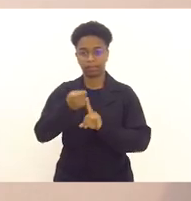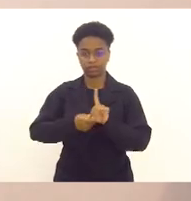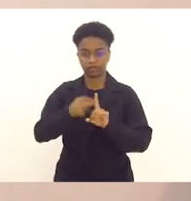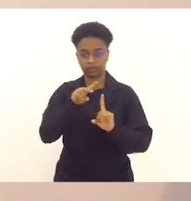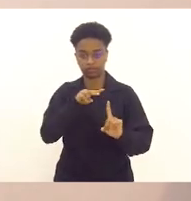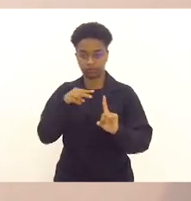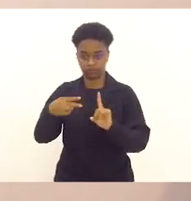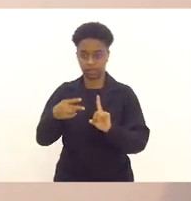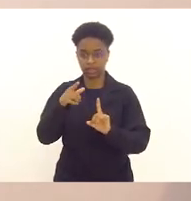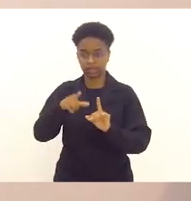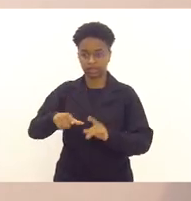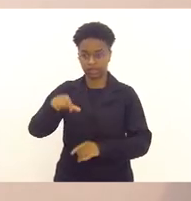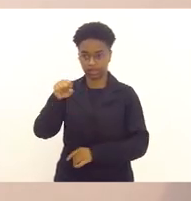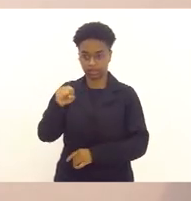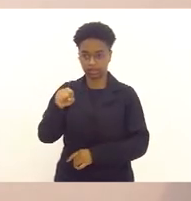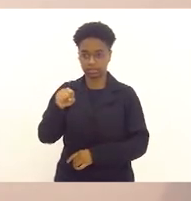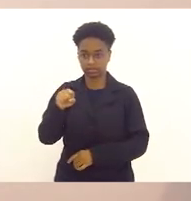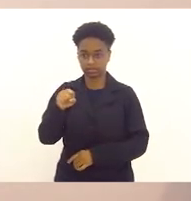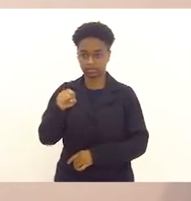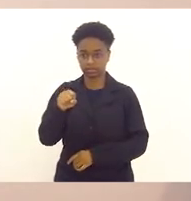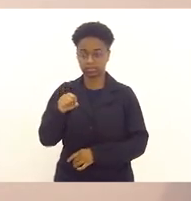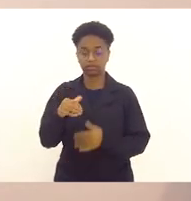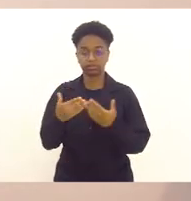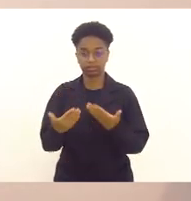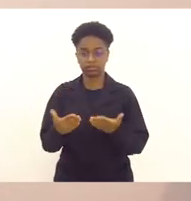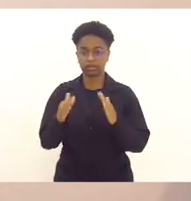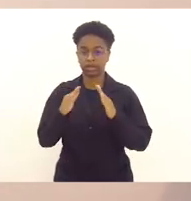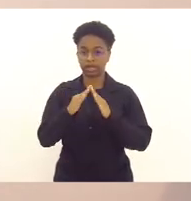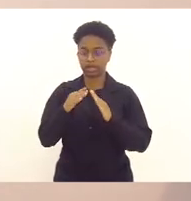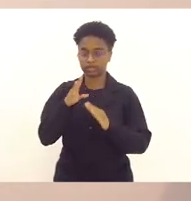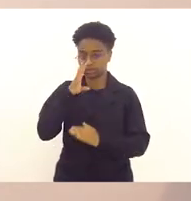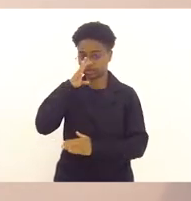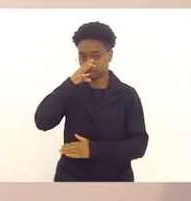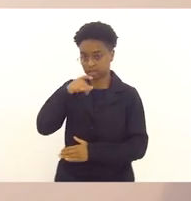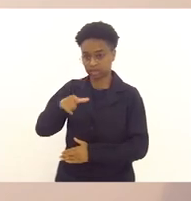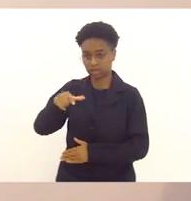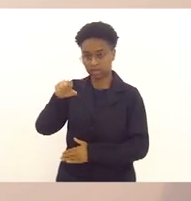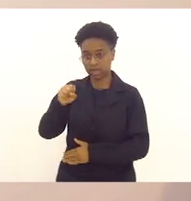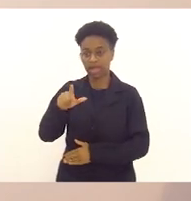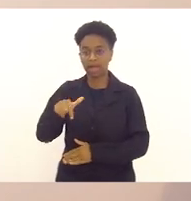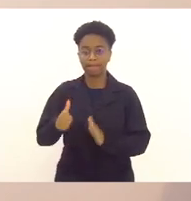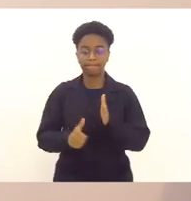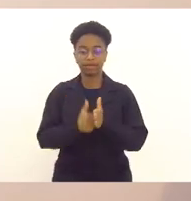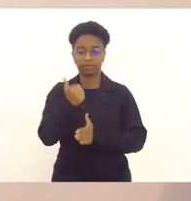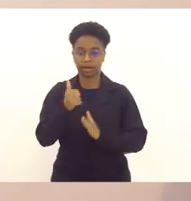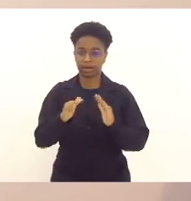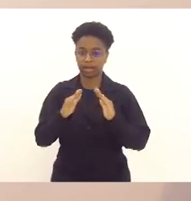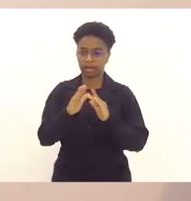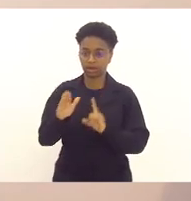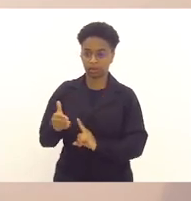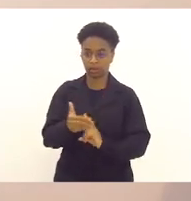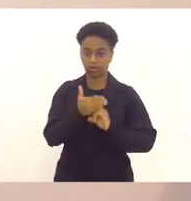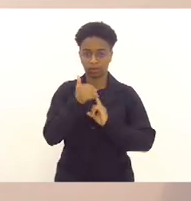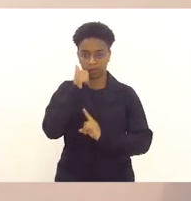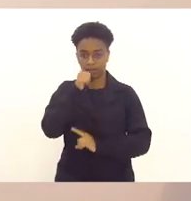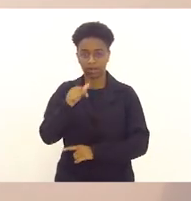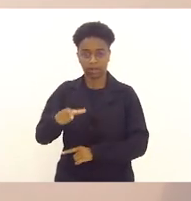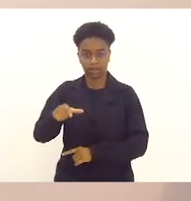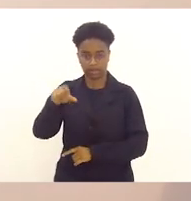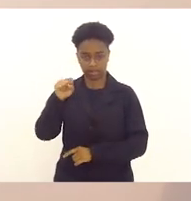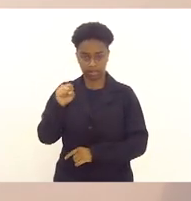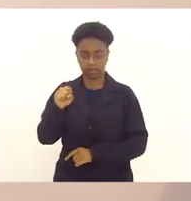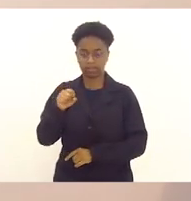certo e a casa resistência lésbica é a primeira casa de acolhimento a mulheres lésbica